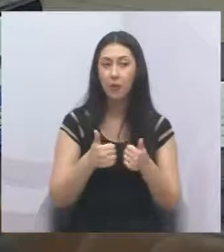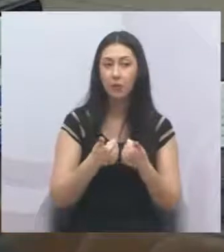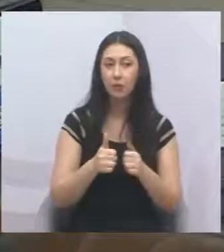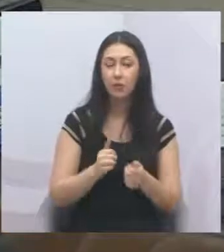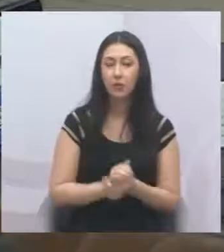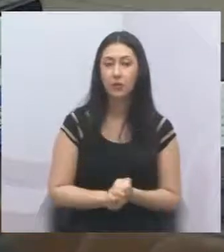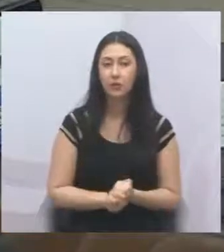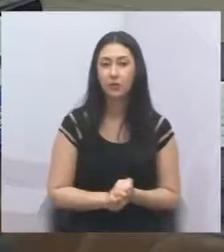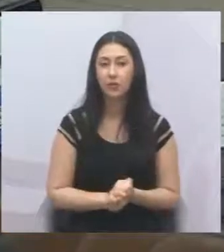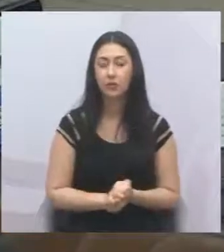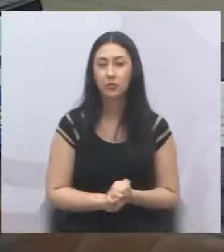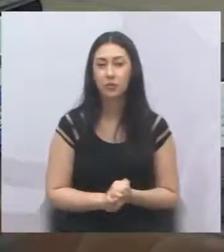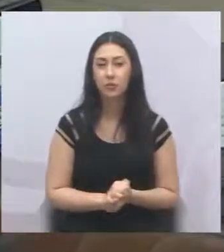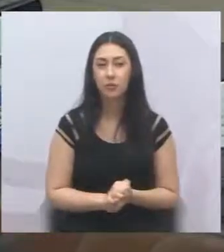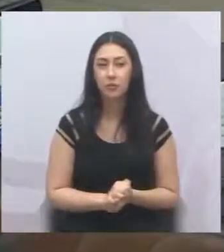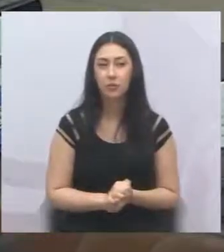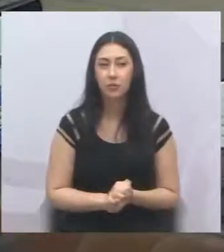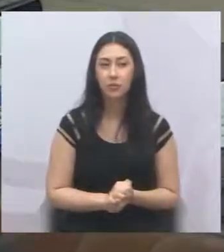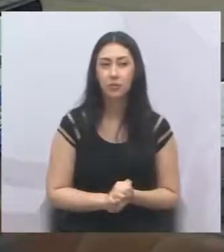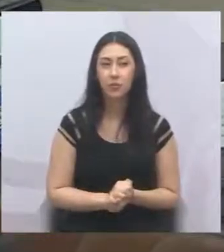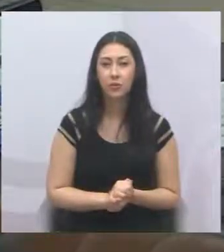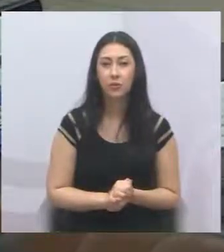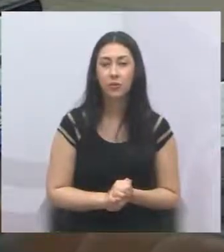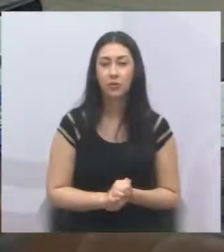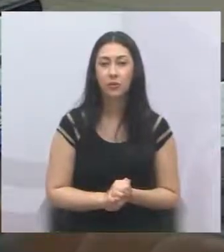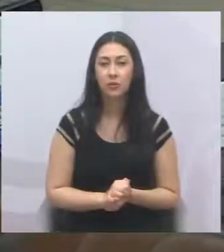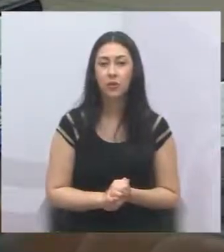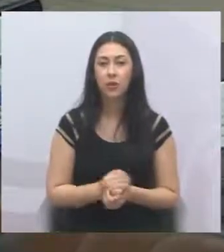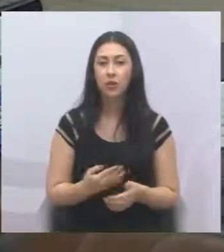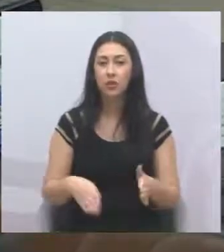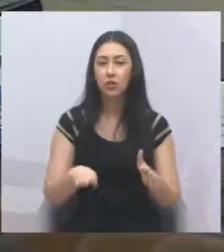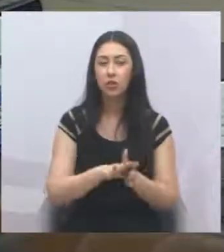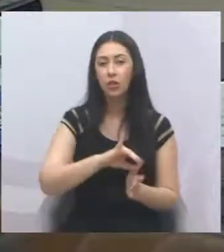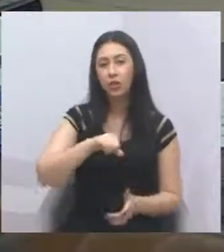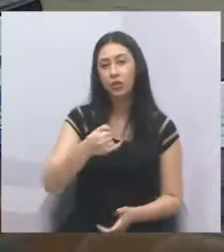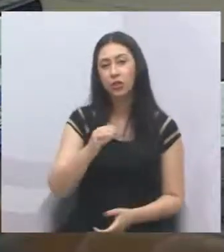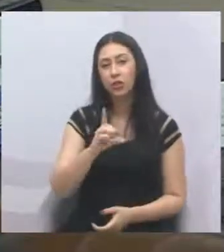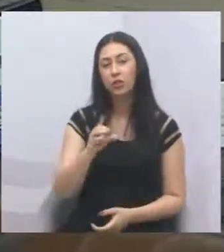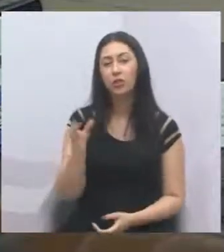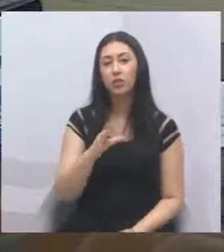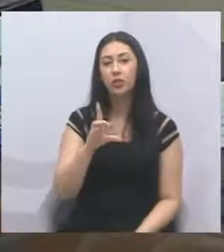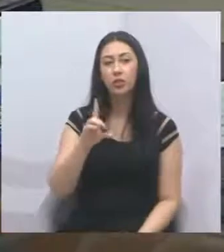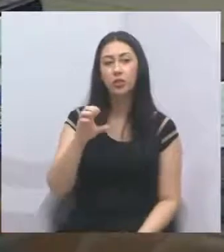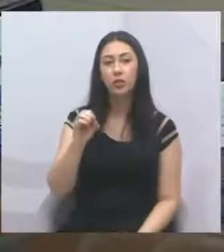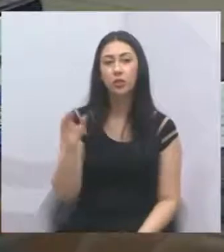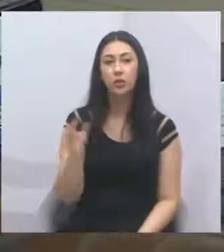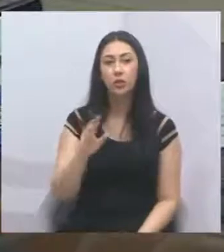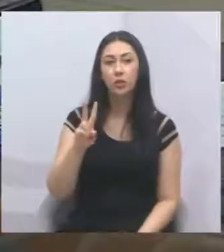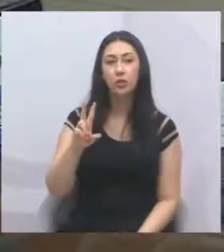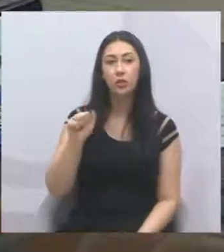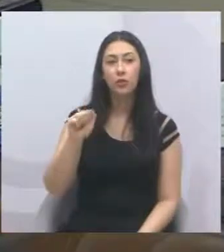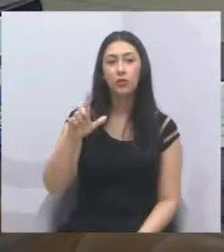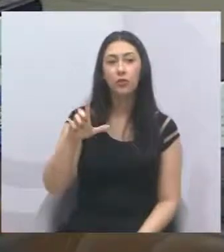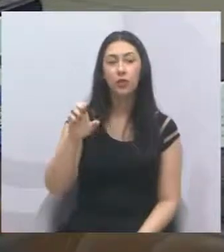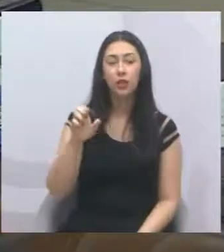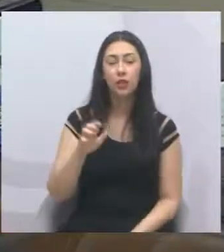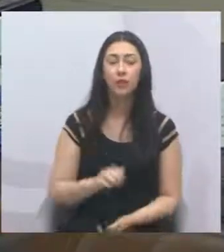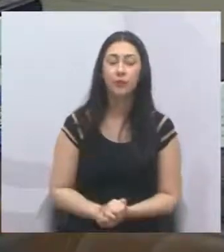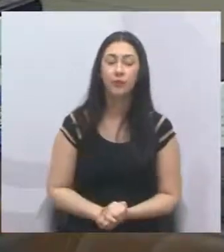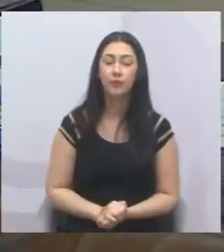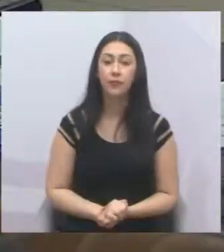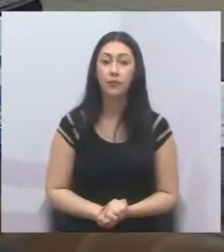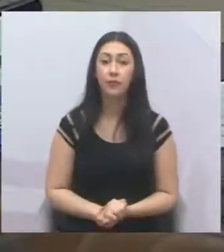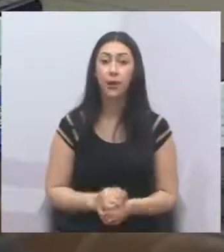do Parque da Cidade, sentido ao Jardim do Vale e Campo Grande. Na